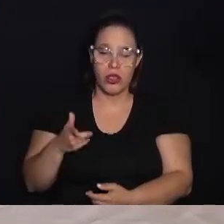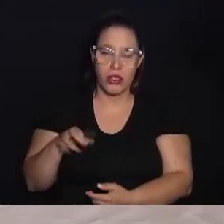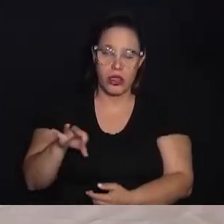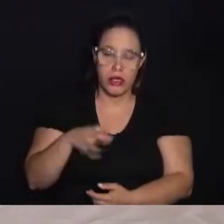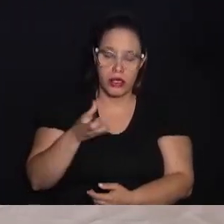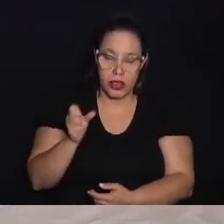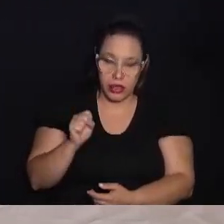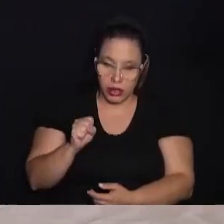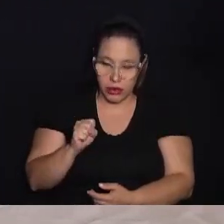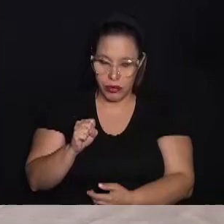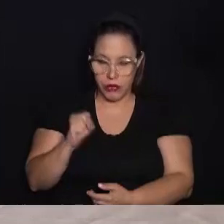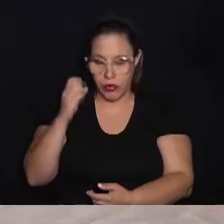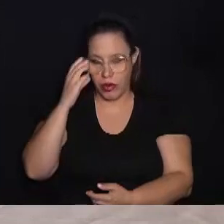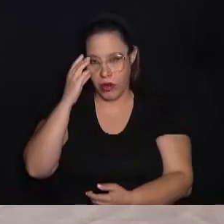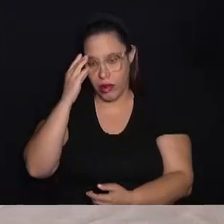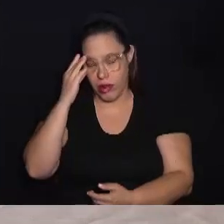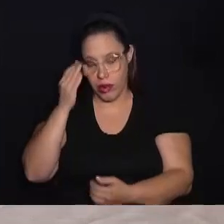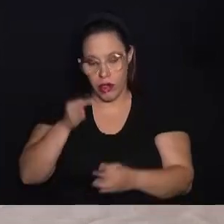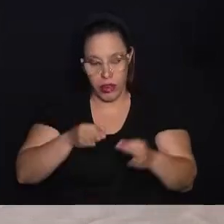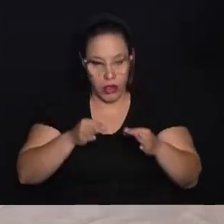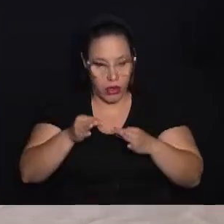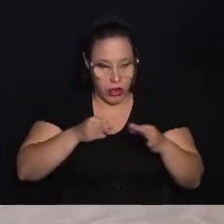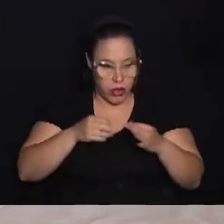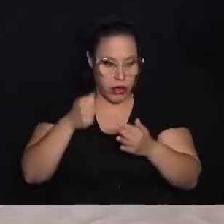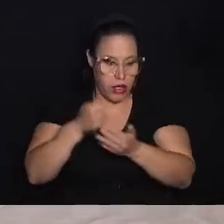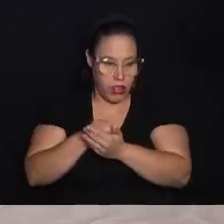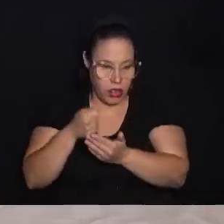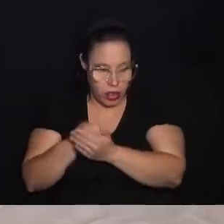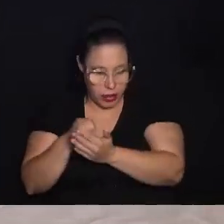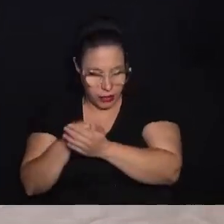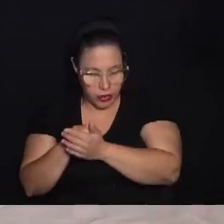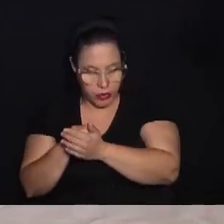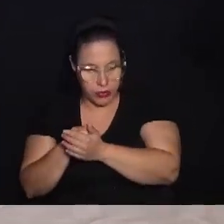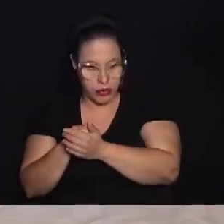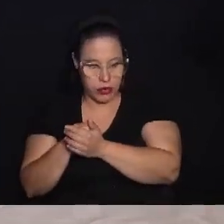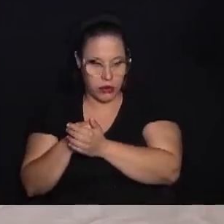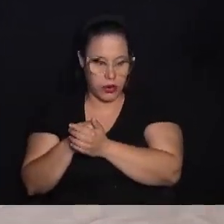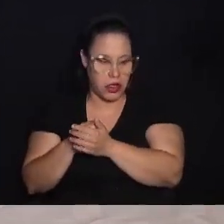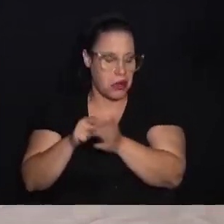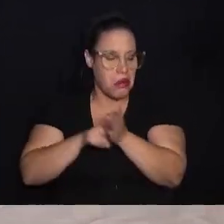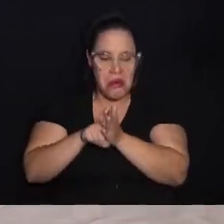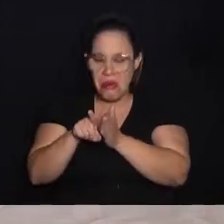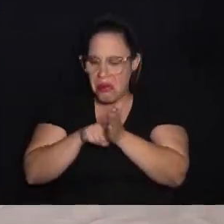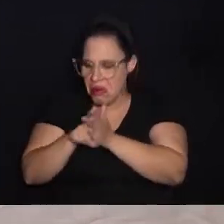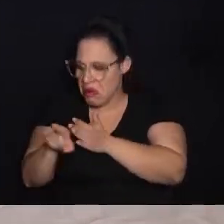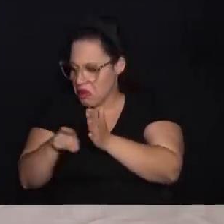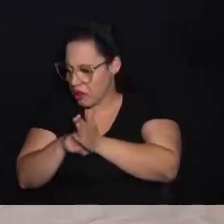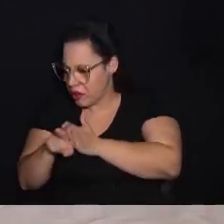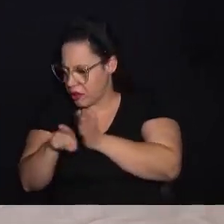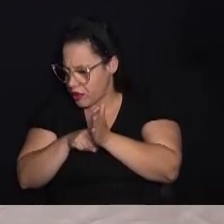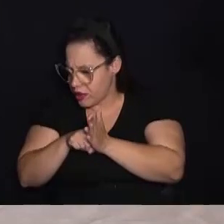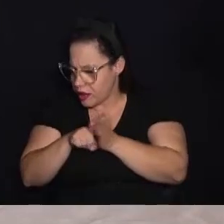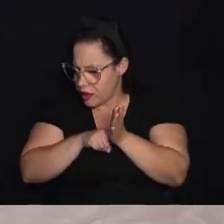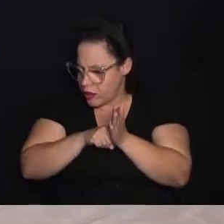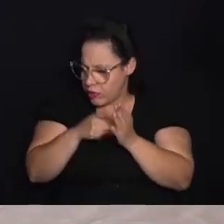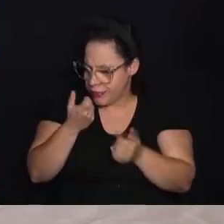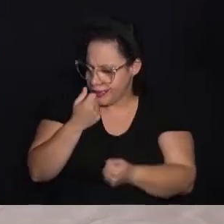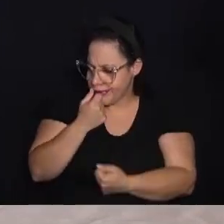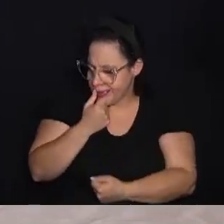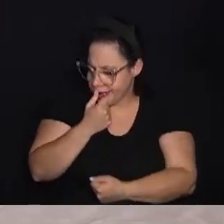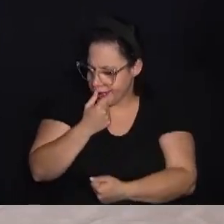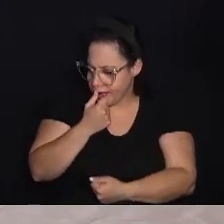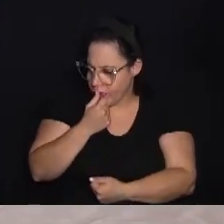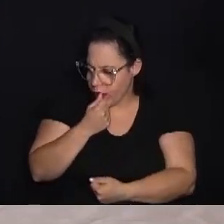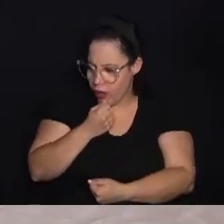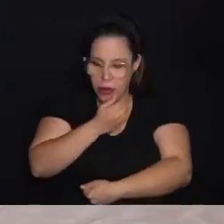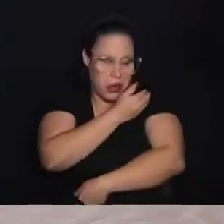entrando nesse circuito de comprar as mesmas coisas, não pesquisa, não faz tem um preconceito com as marcas